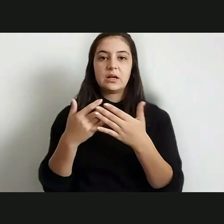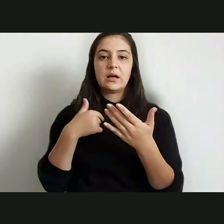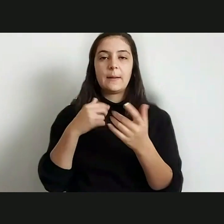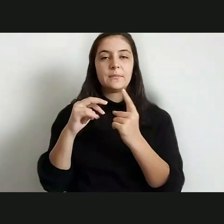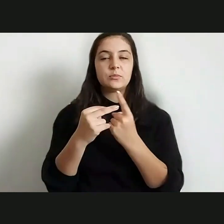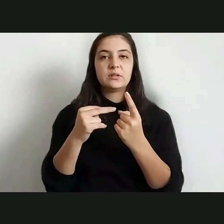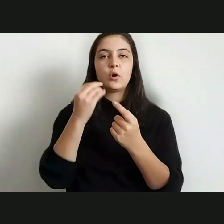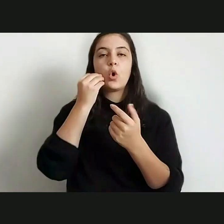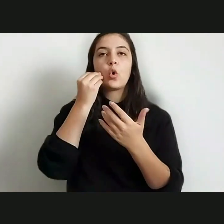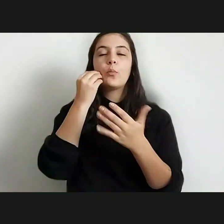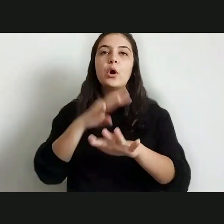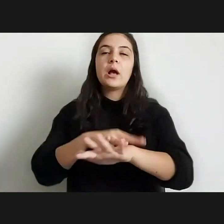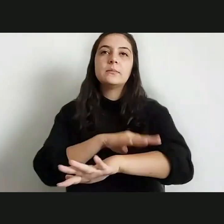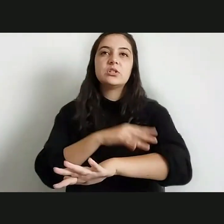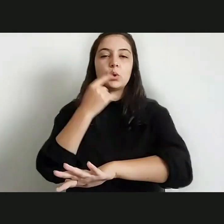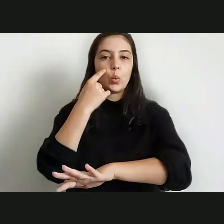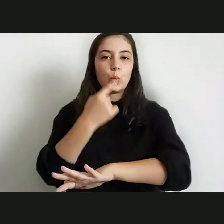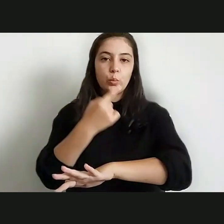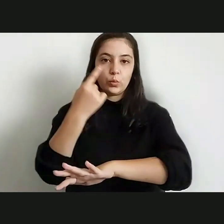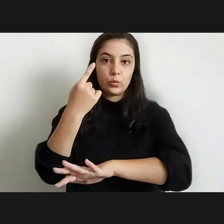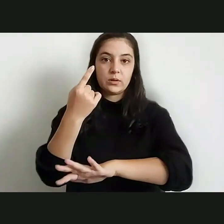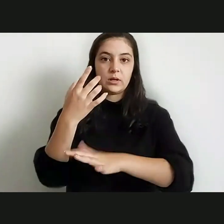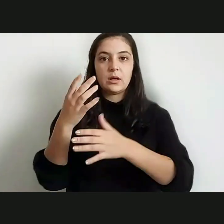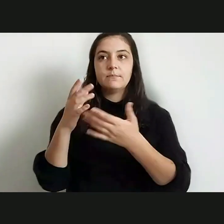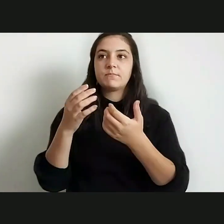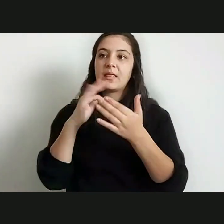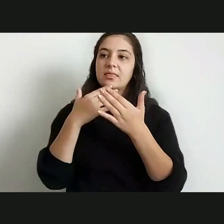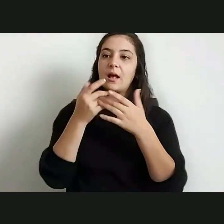sobre como é que a administração pública, através de uma maior abertura